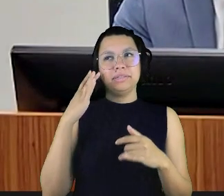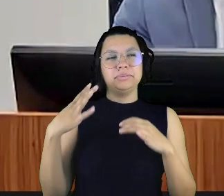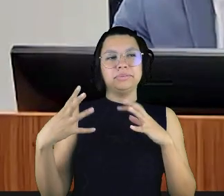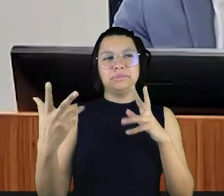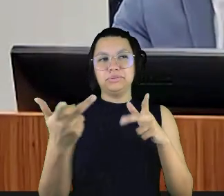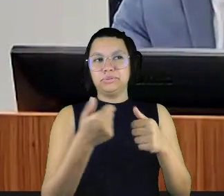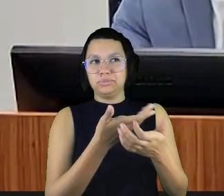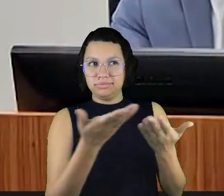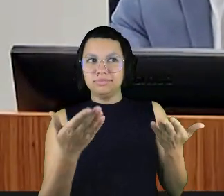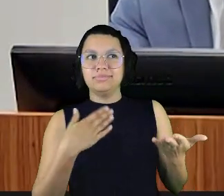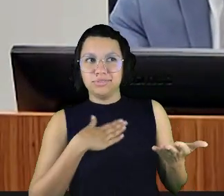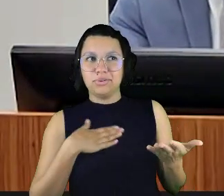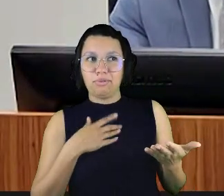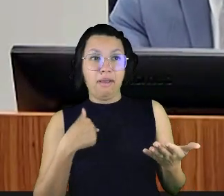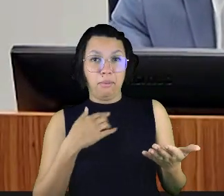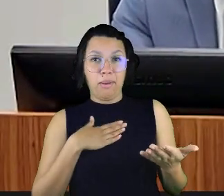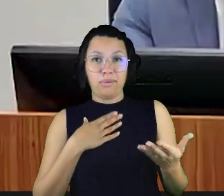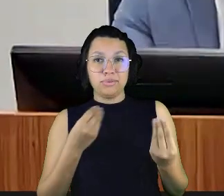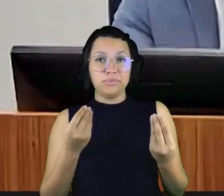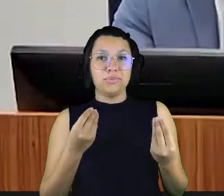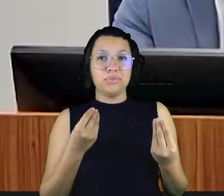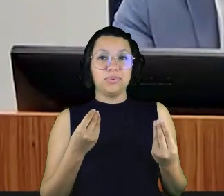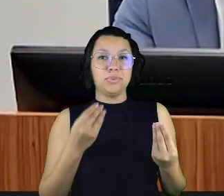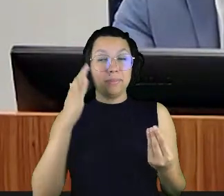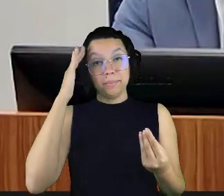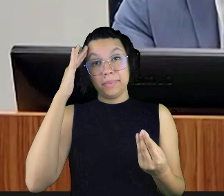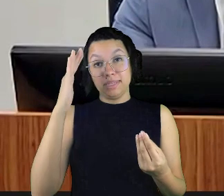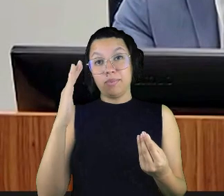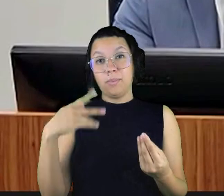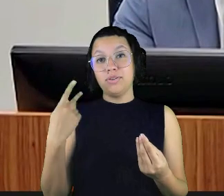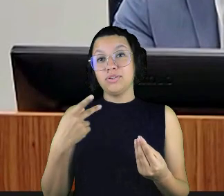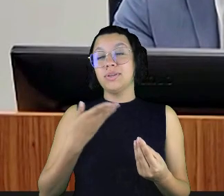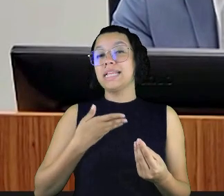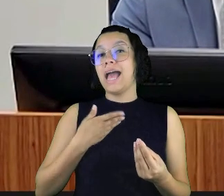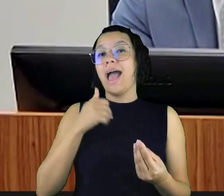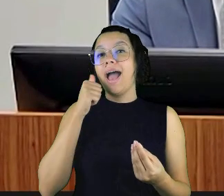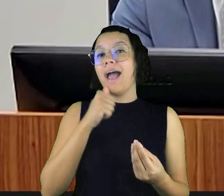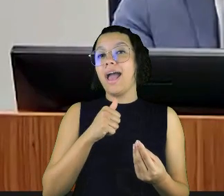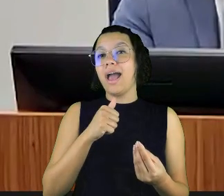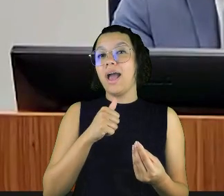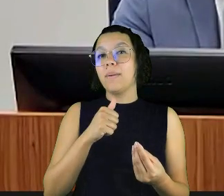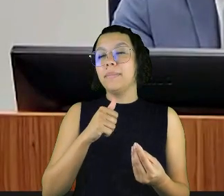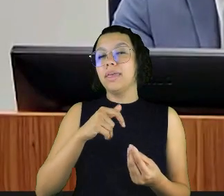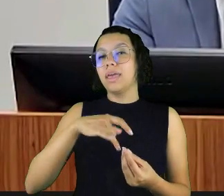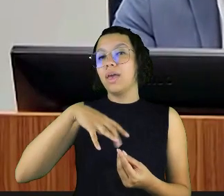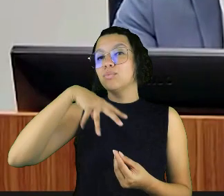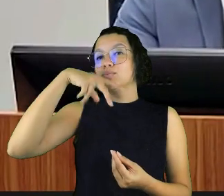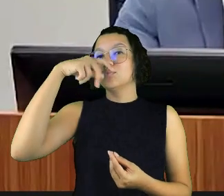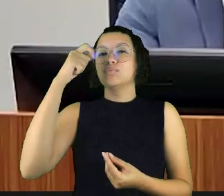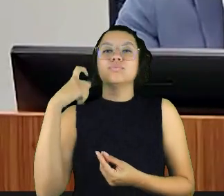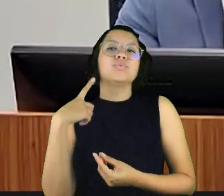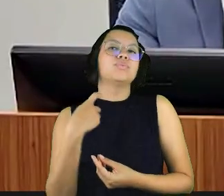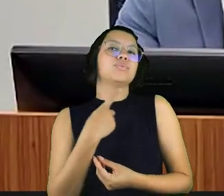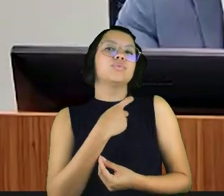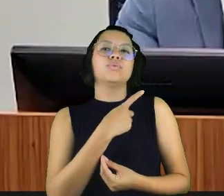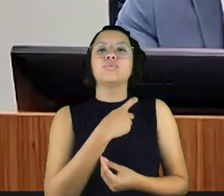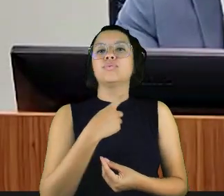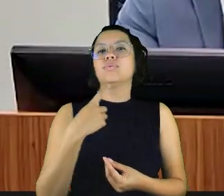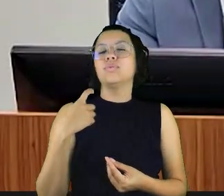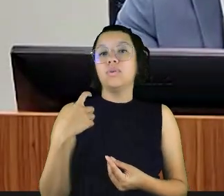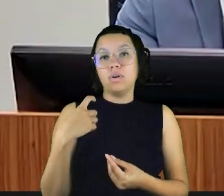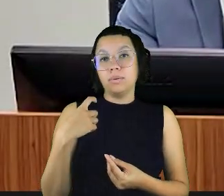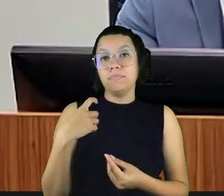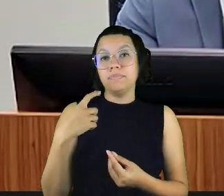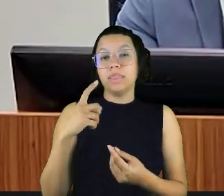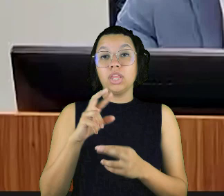nossas colegas aqui, mas classificação de perfume, colônia, né? A gente tem uma diferença absurda